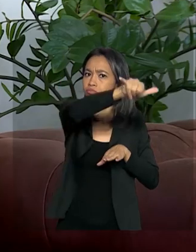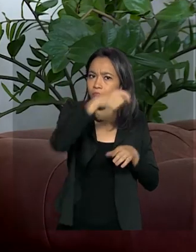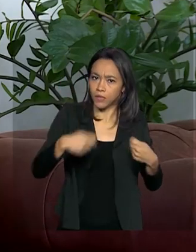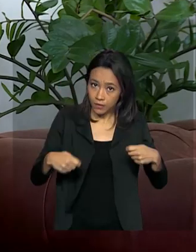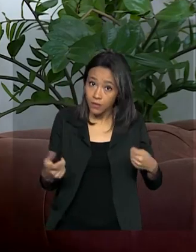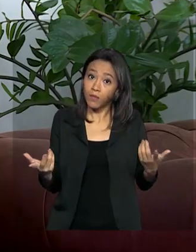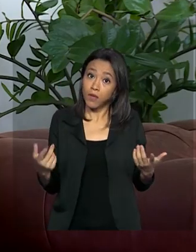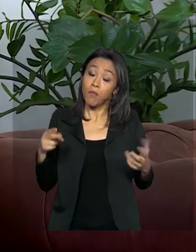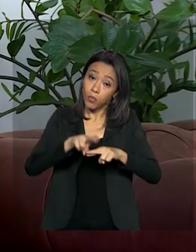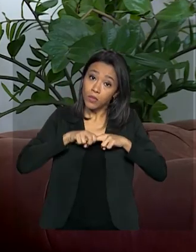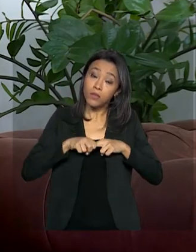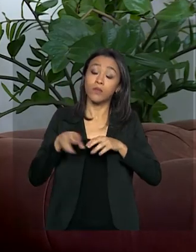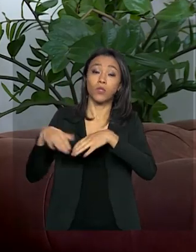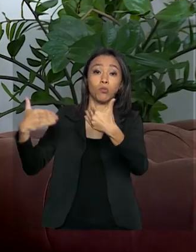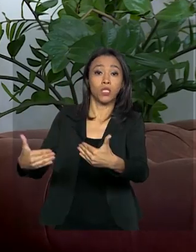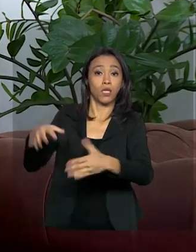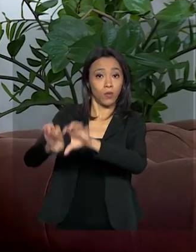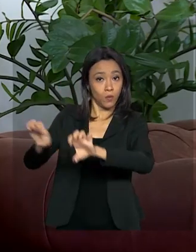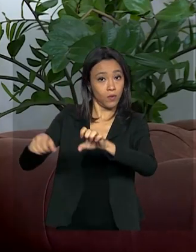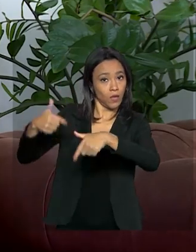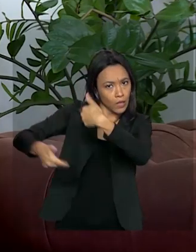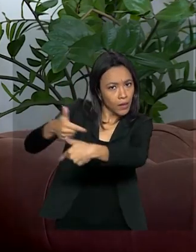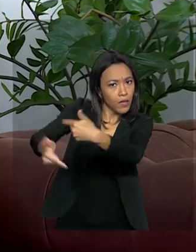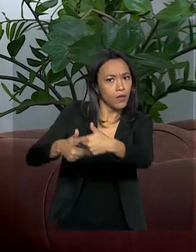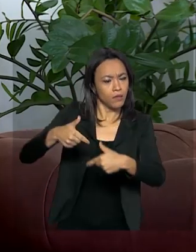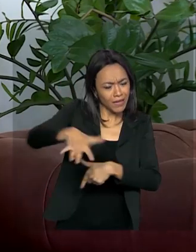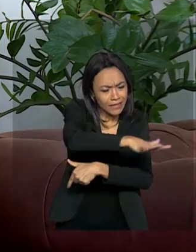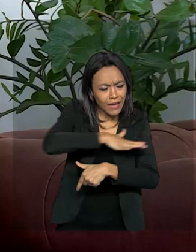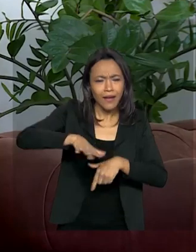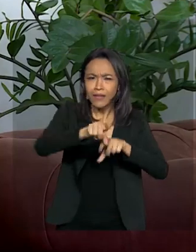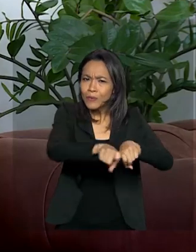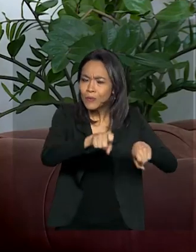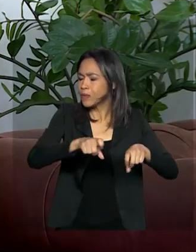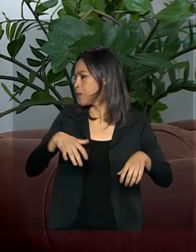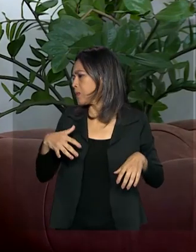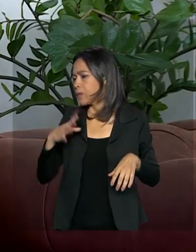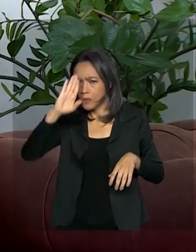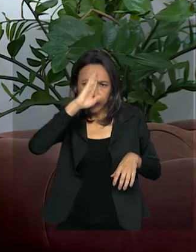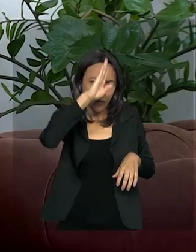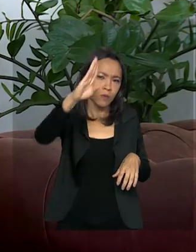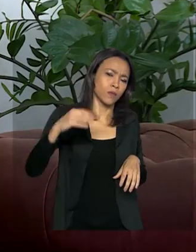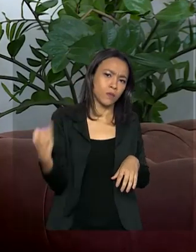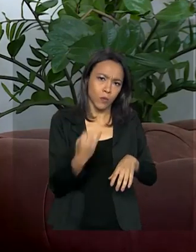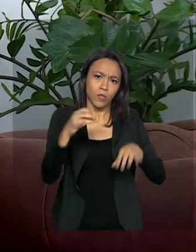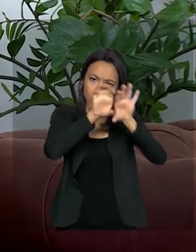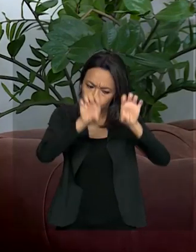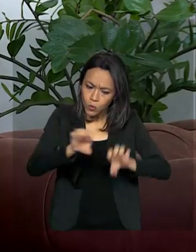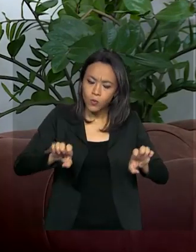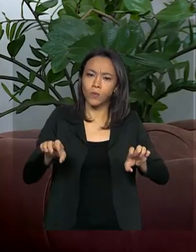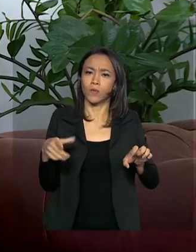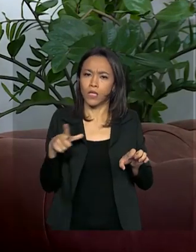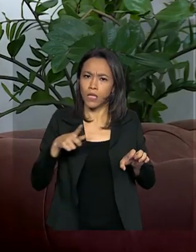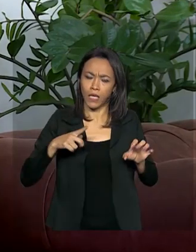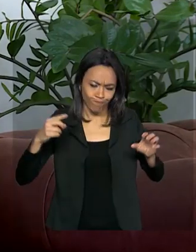na pra ajudar não só a agricultura mas para agricultura é fundamental que essa infraestrutura seja